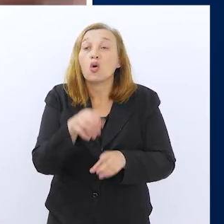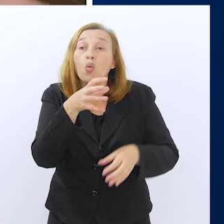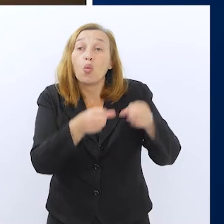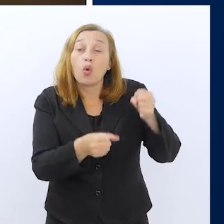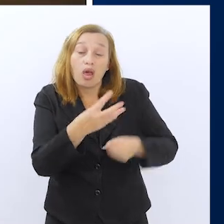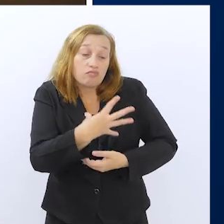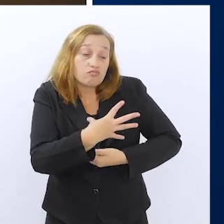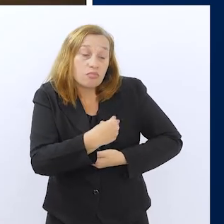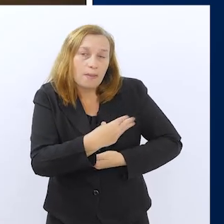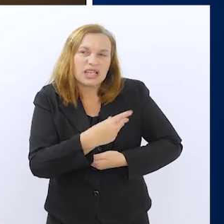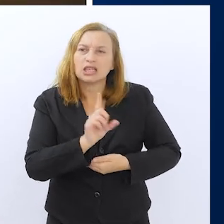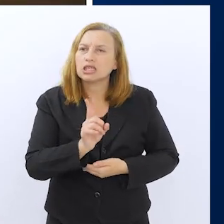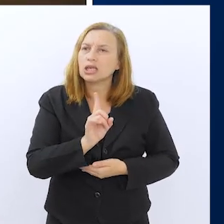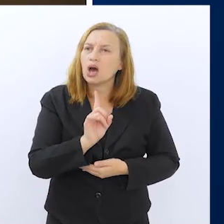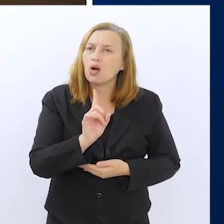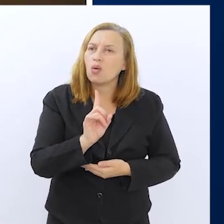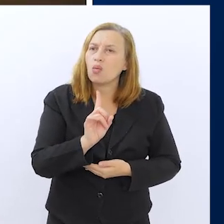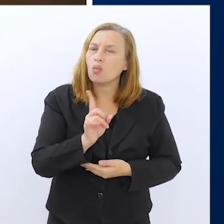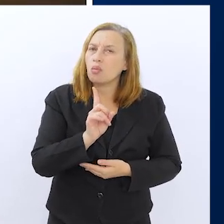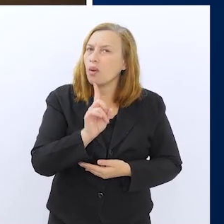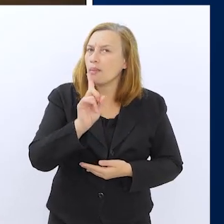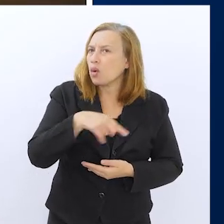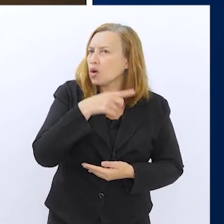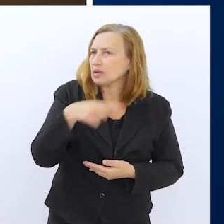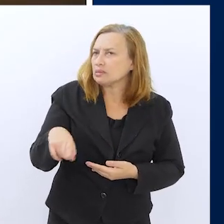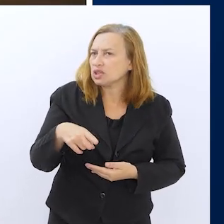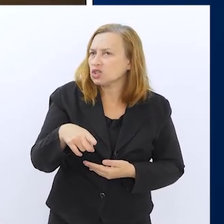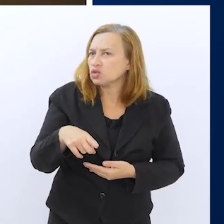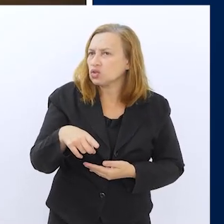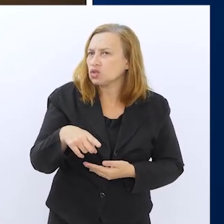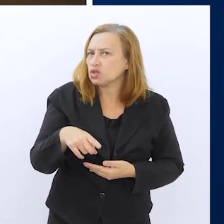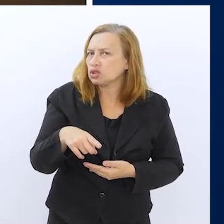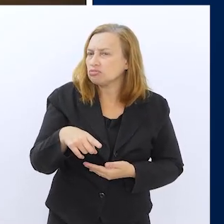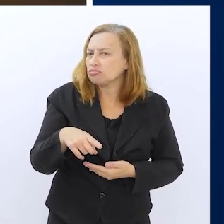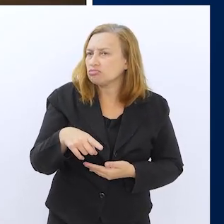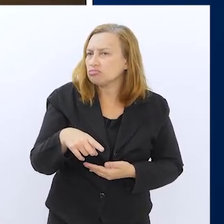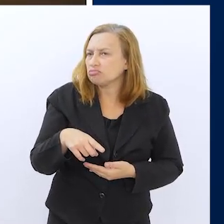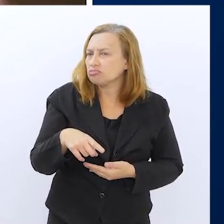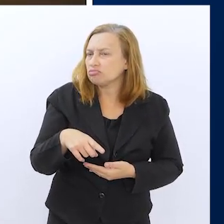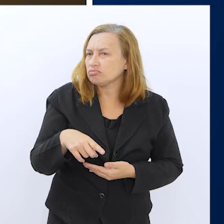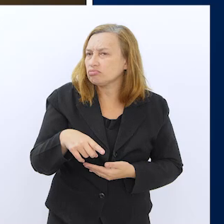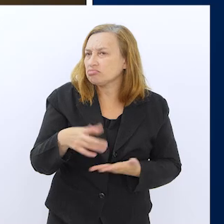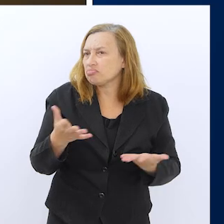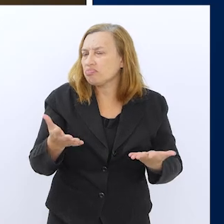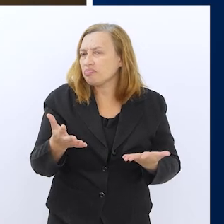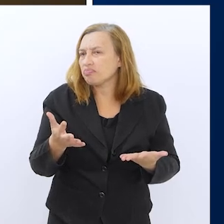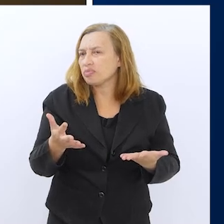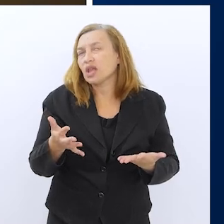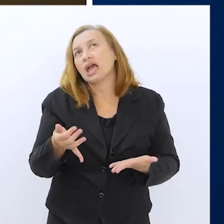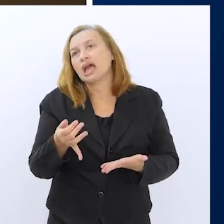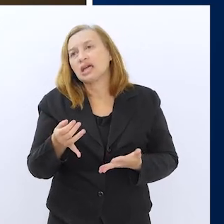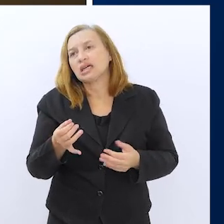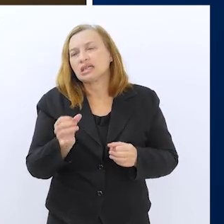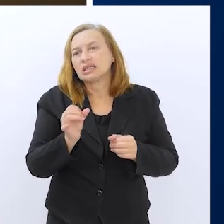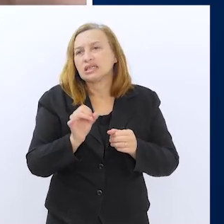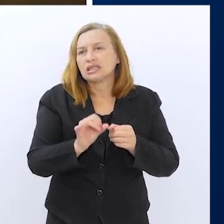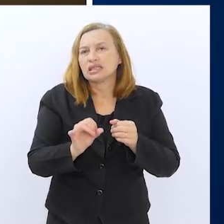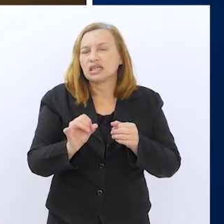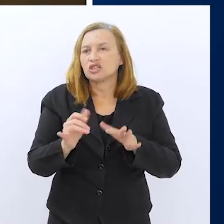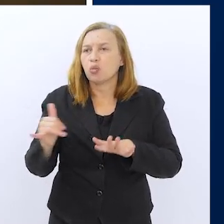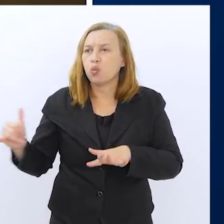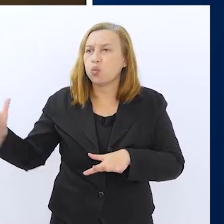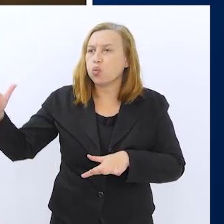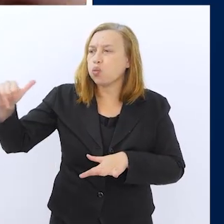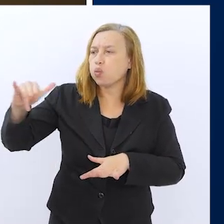coisa aqui também, né? O leite materno, ele não é proibido de você é, fazer,